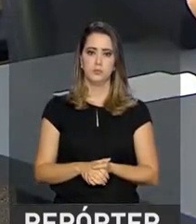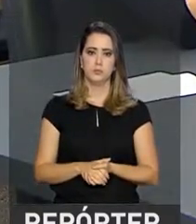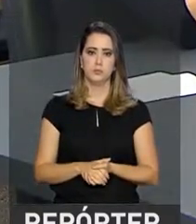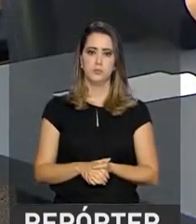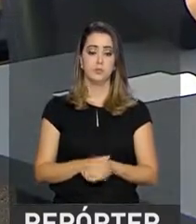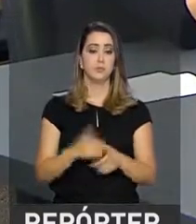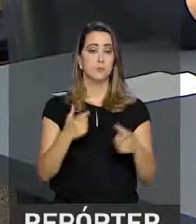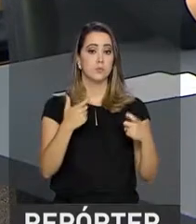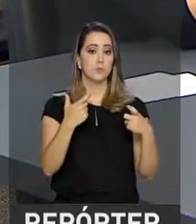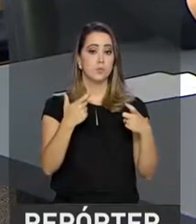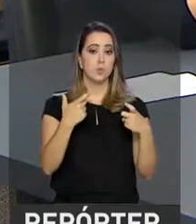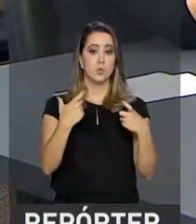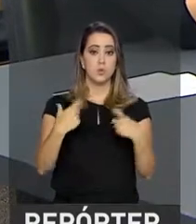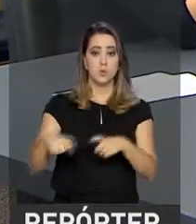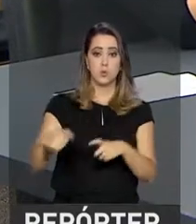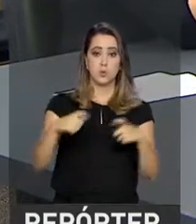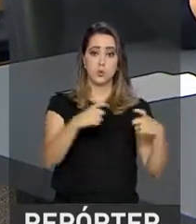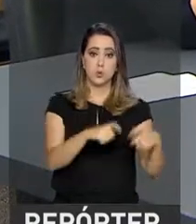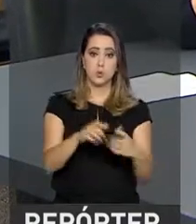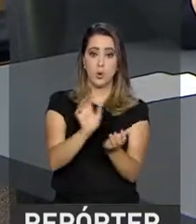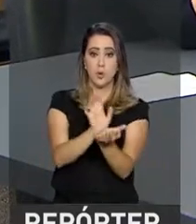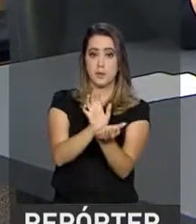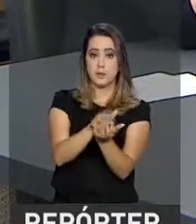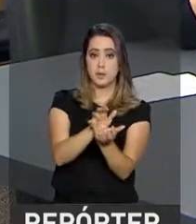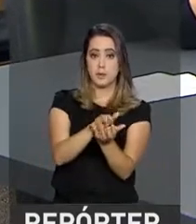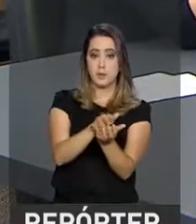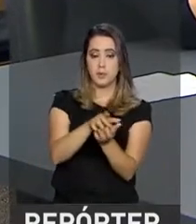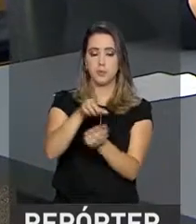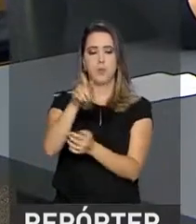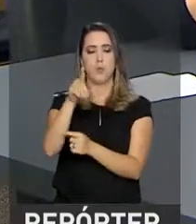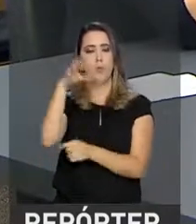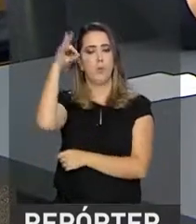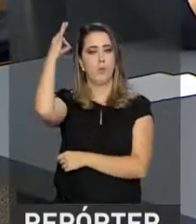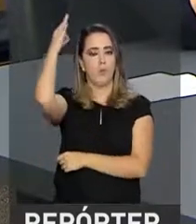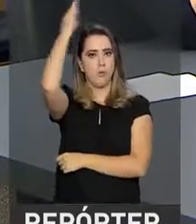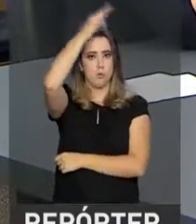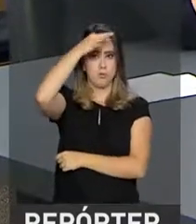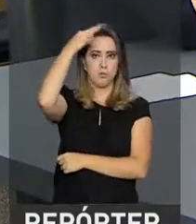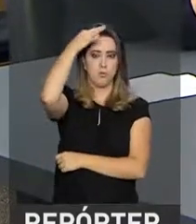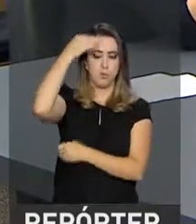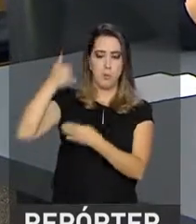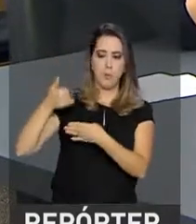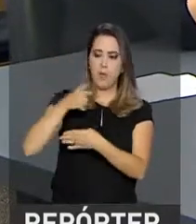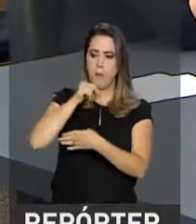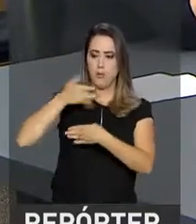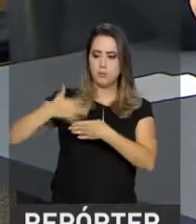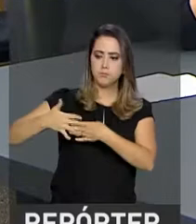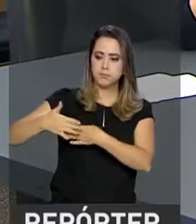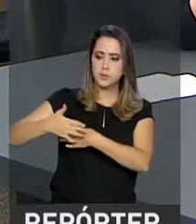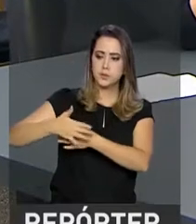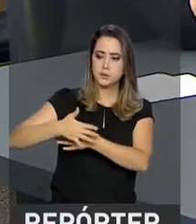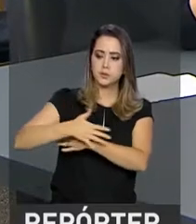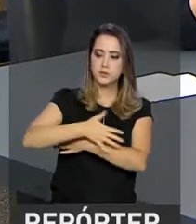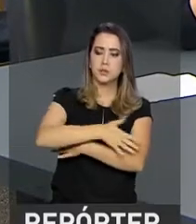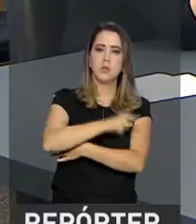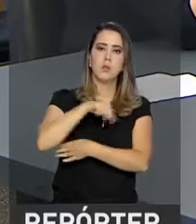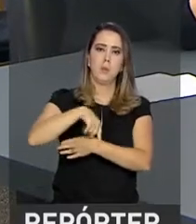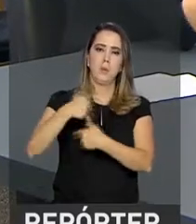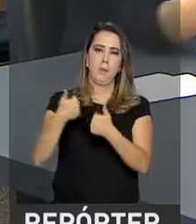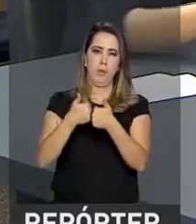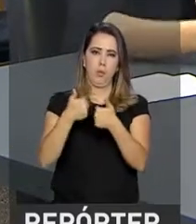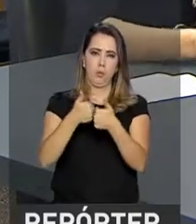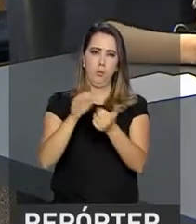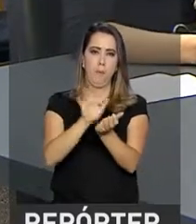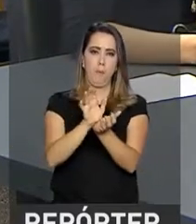paulo unidade i martin vaz localizados na costa brasileira mais especificamente estado do espírito santo